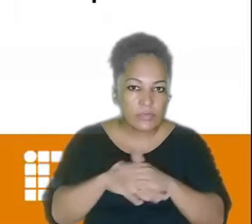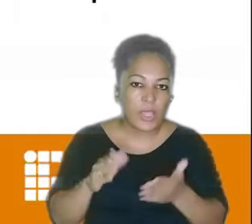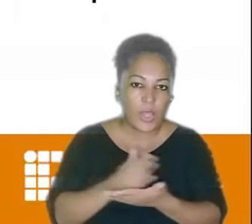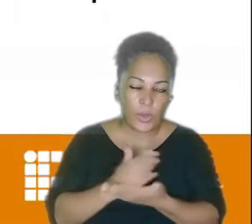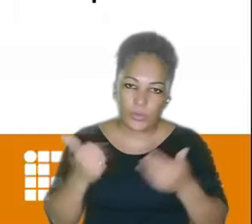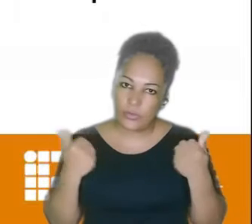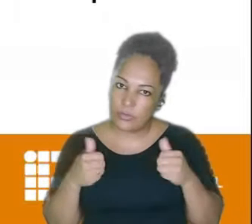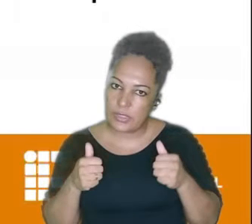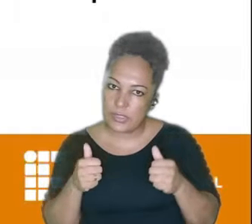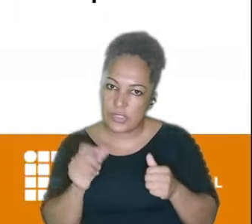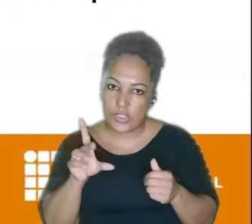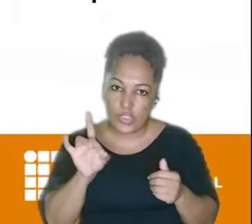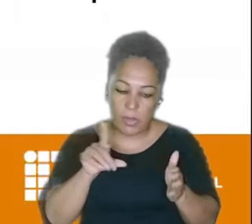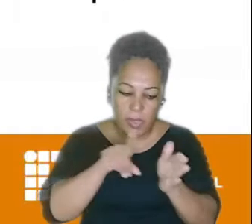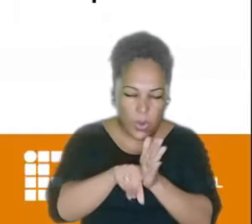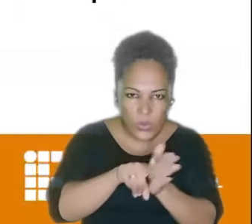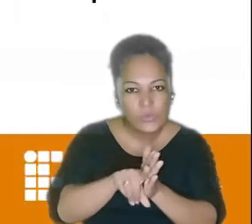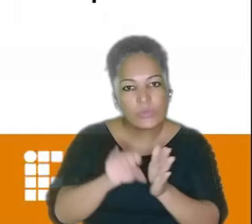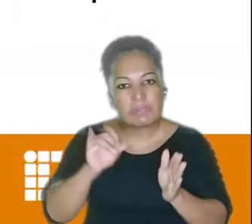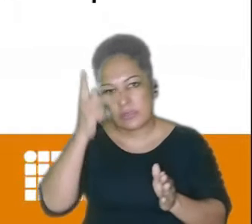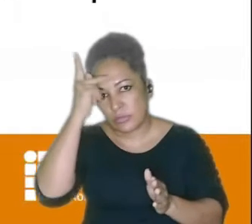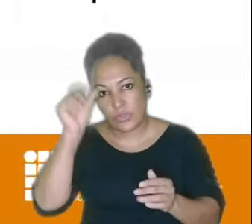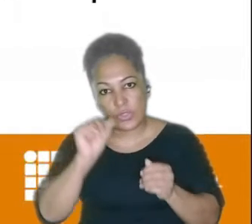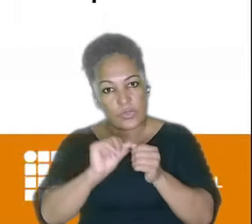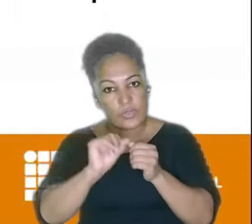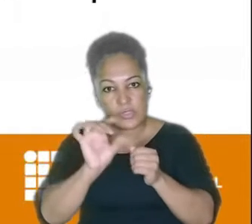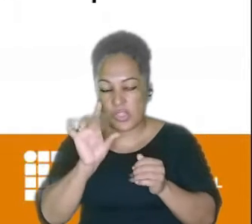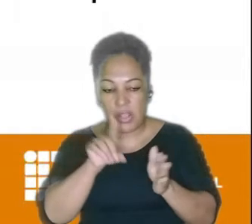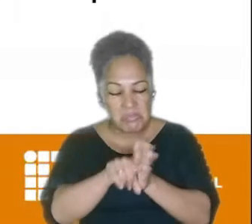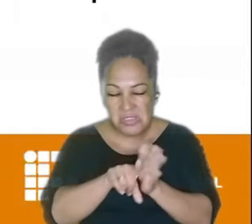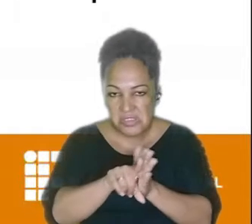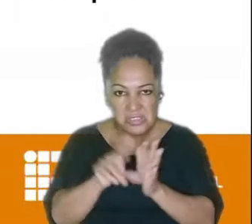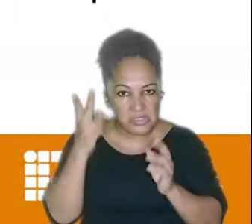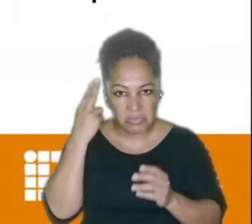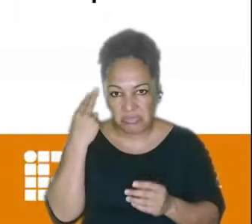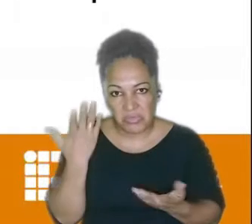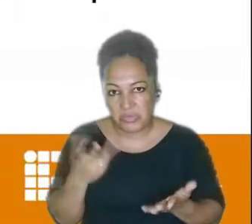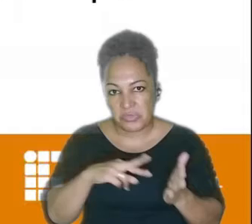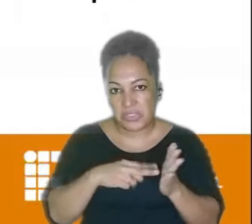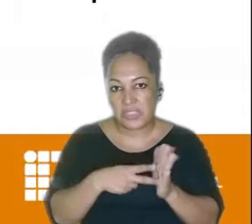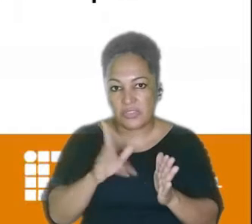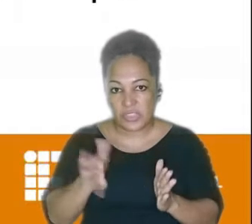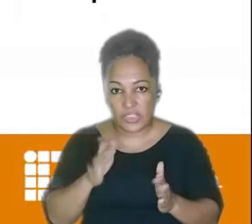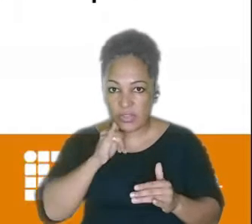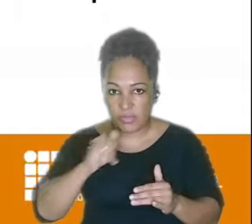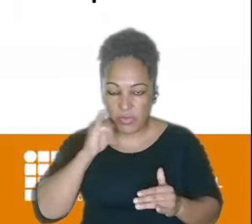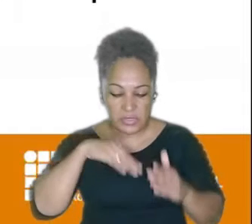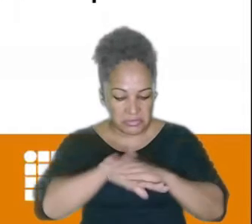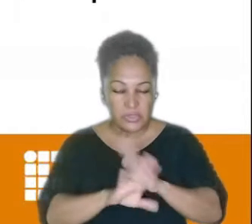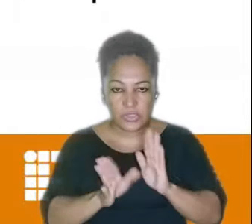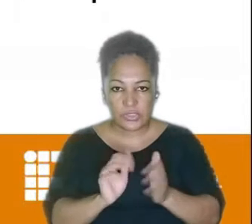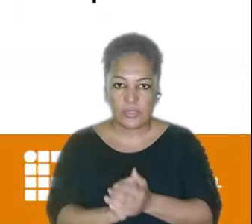armazenar. Alguns precisam apenas para consultar. Então, se ele vai consultar uma informação, significa que ela já